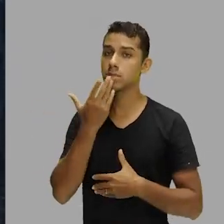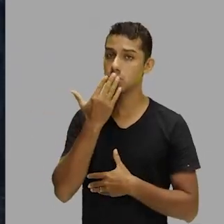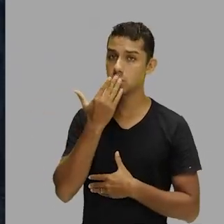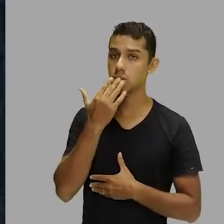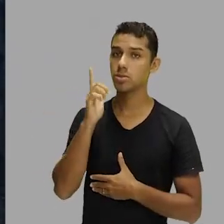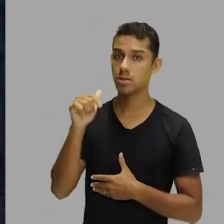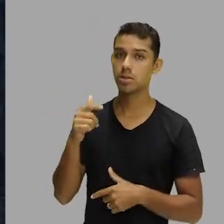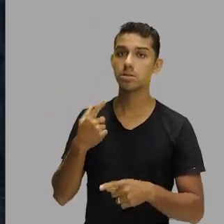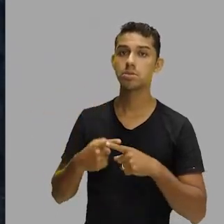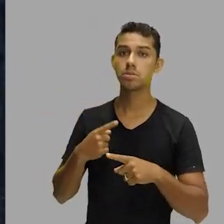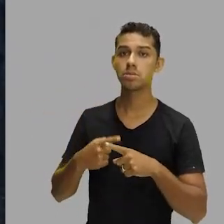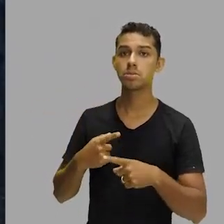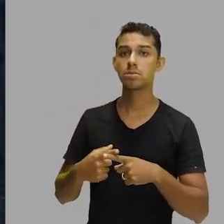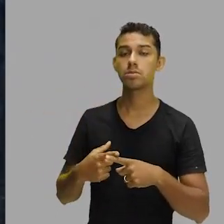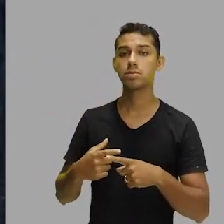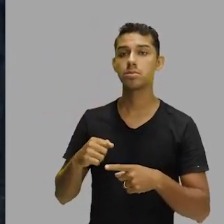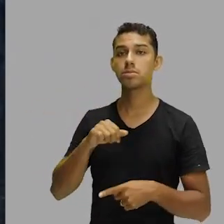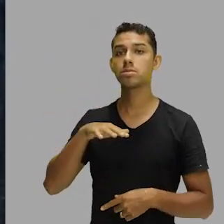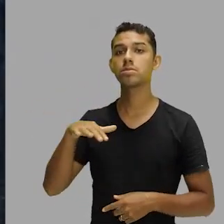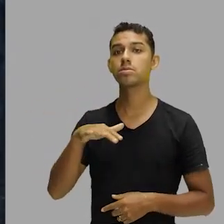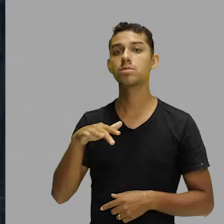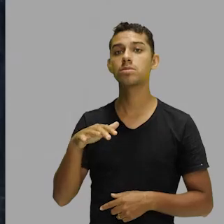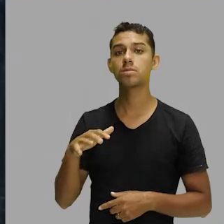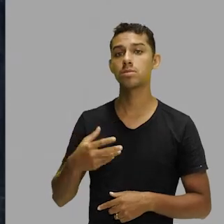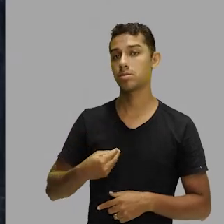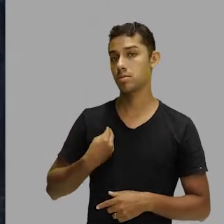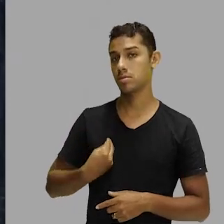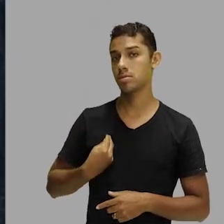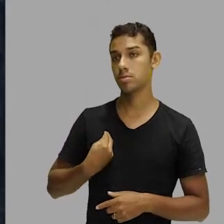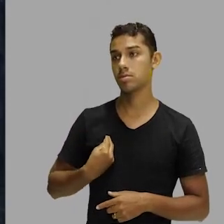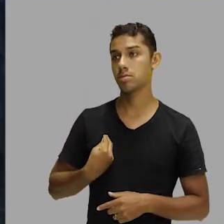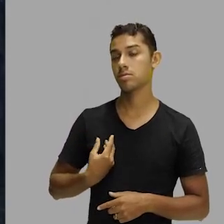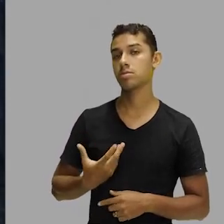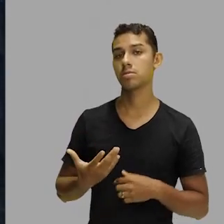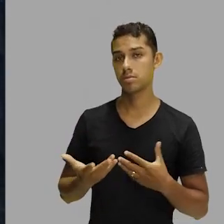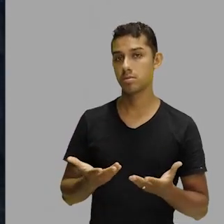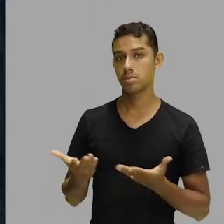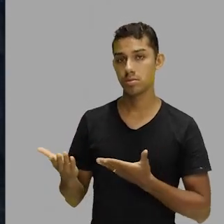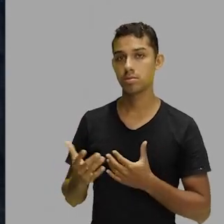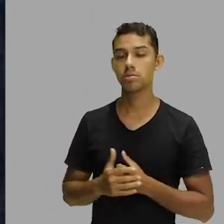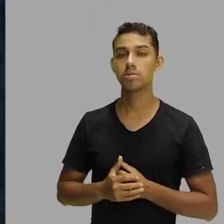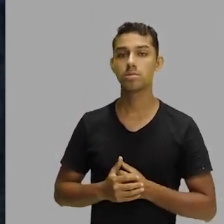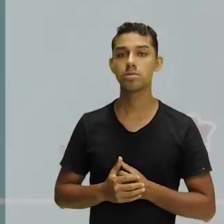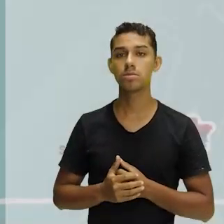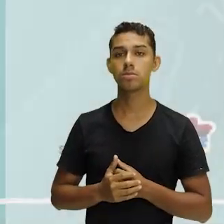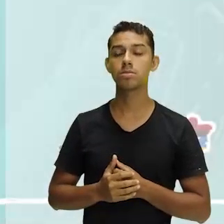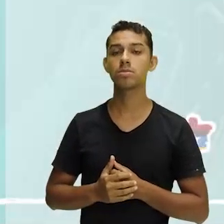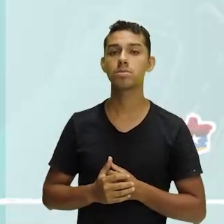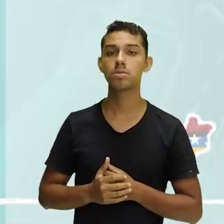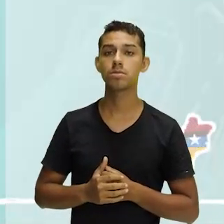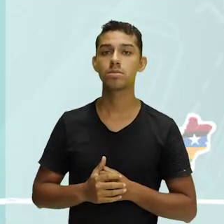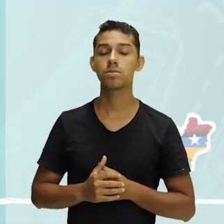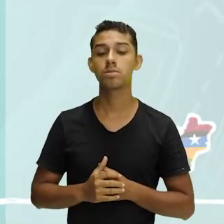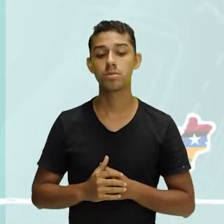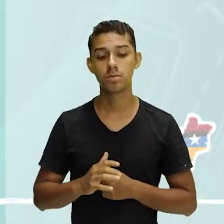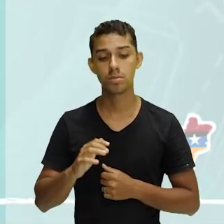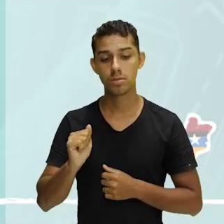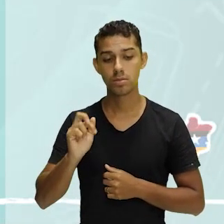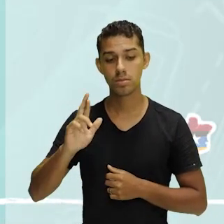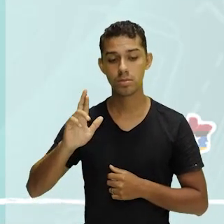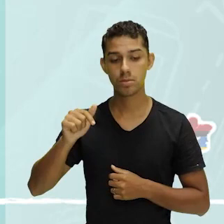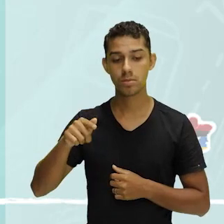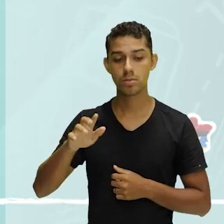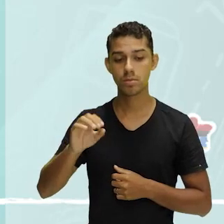coloração é por causa justamente da presença desses indivíduos. Pessoal, As arqueobactérias, eles